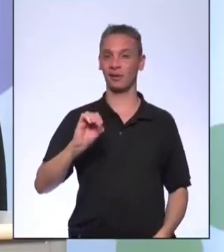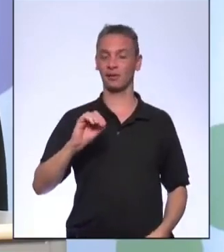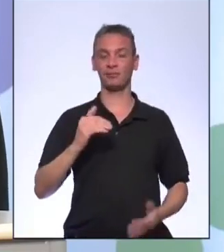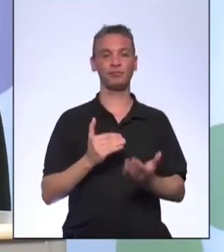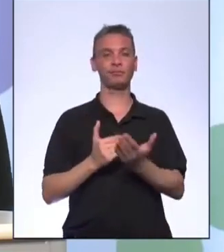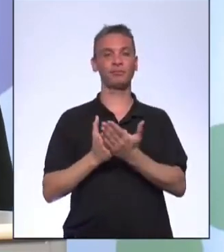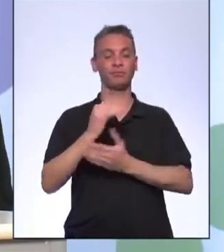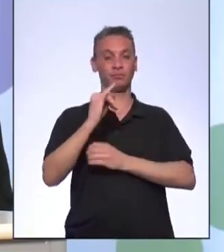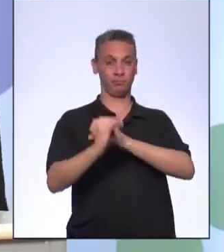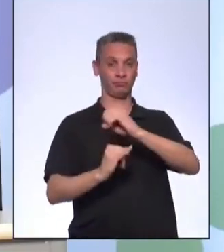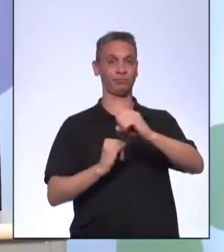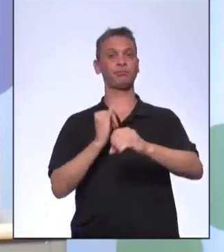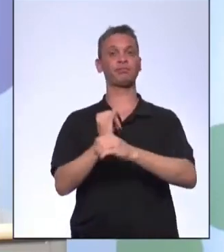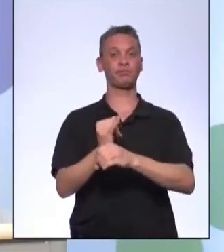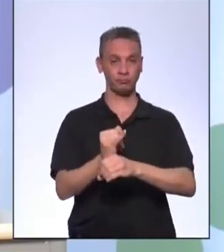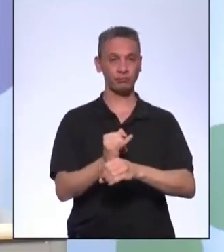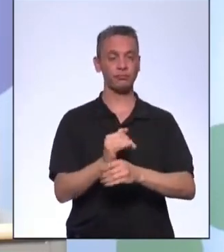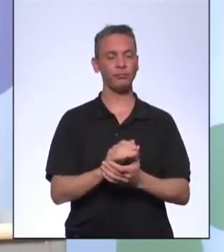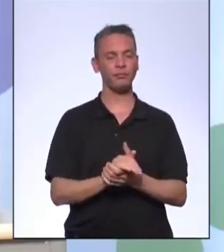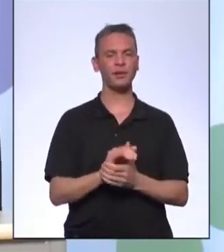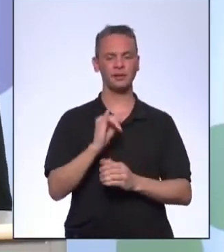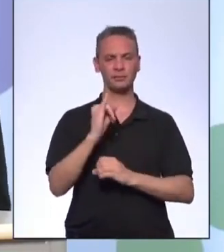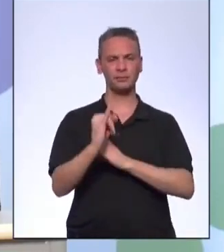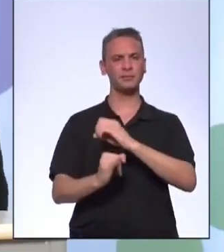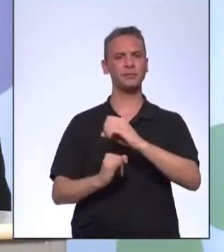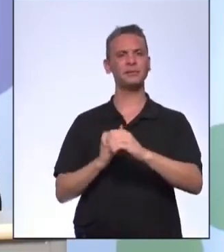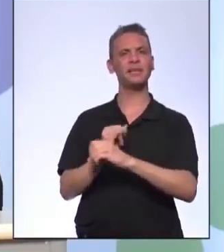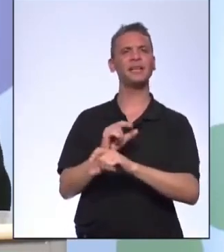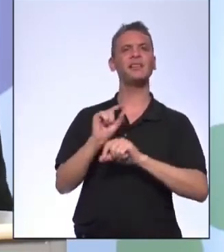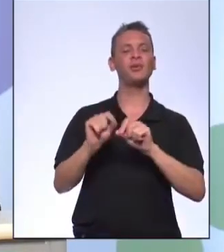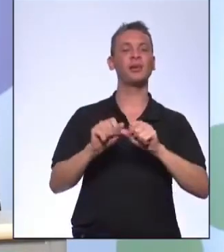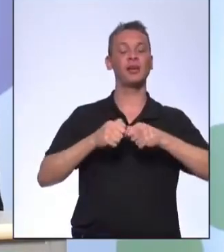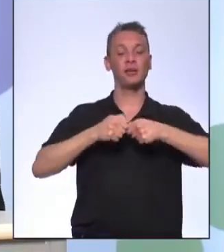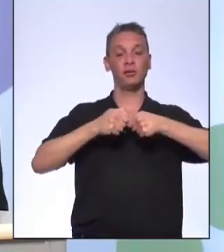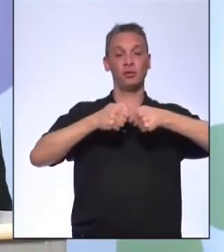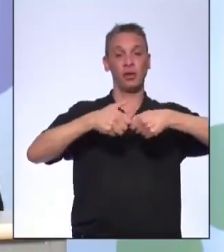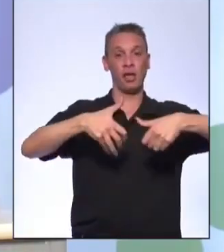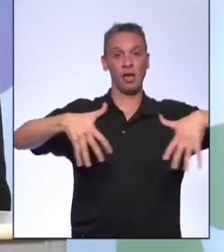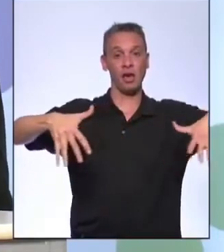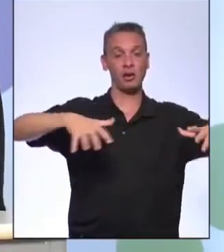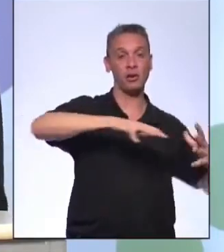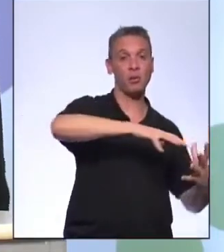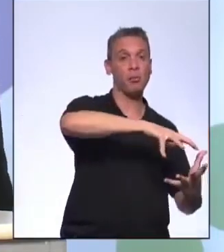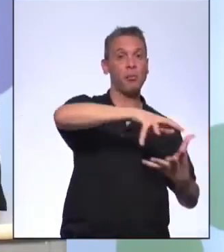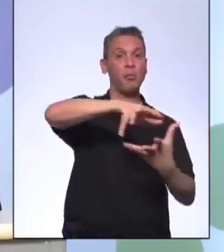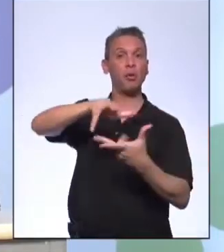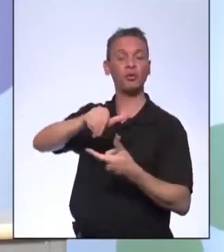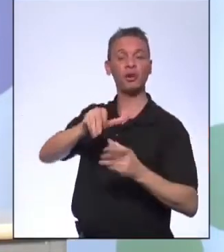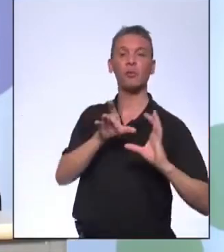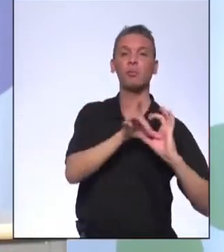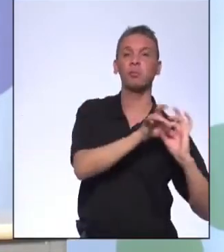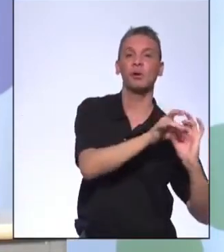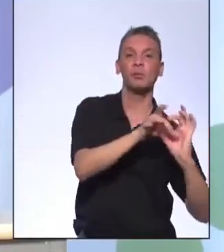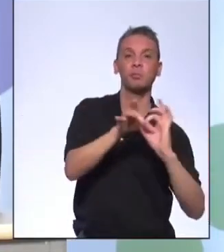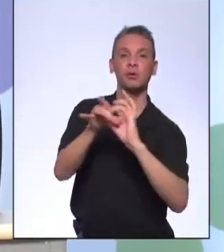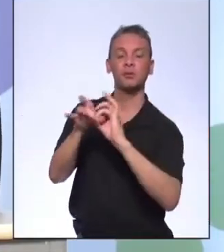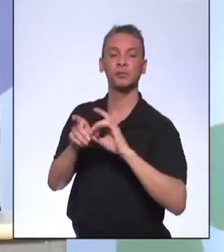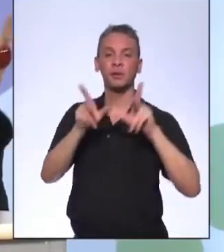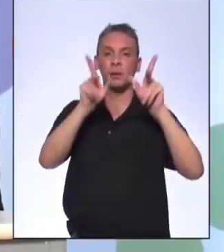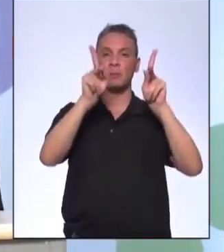internet, fundamentalmente. E o que é a internet? É uma grande rede global que conecta pessoas e